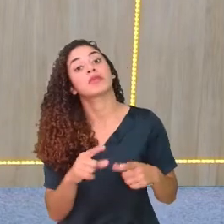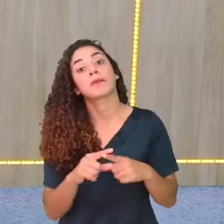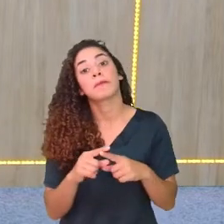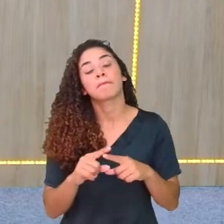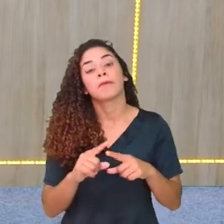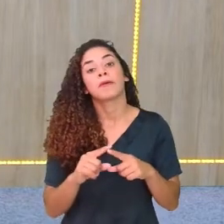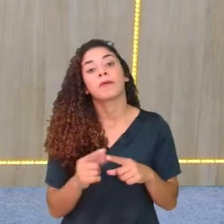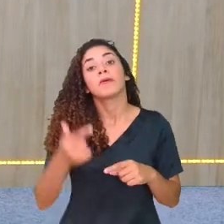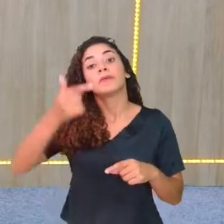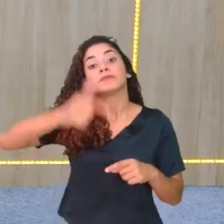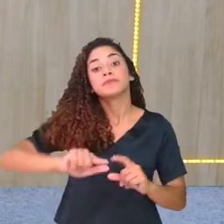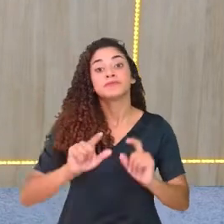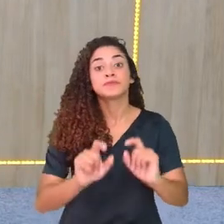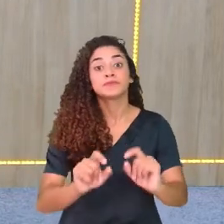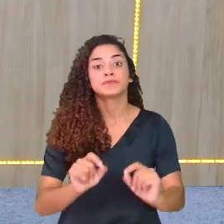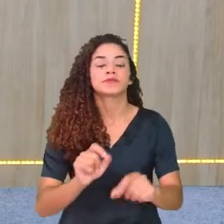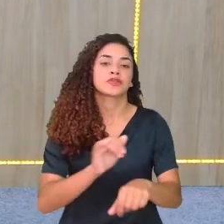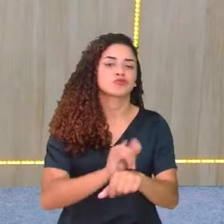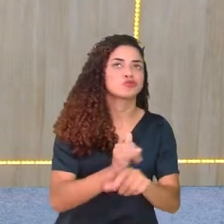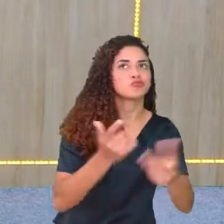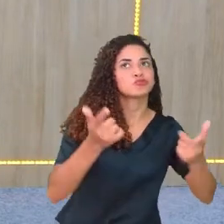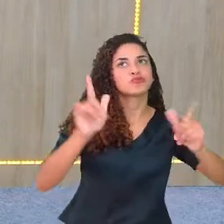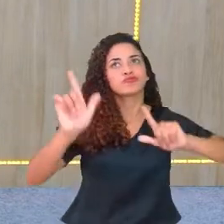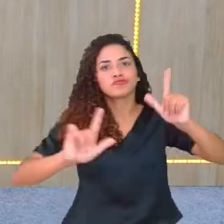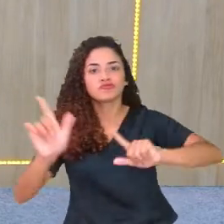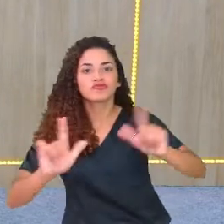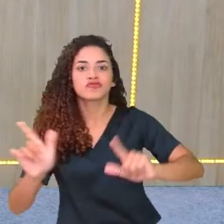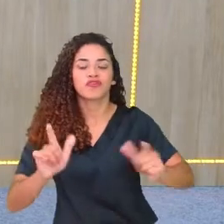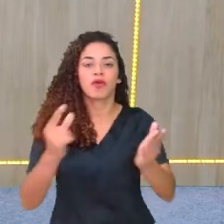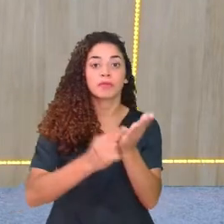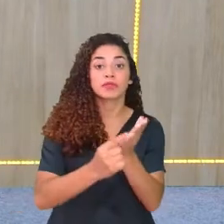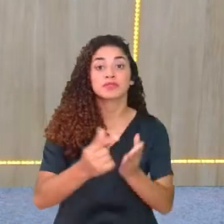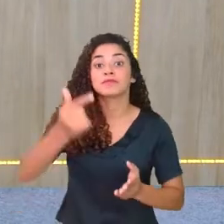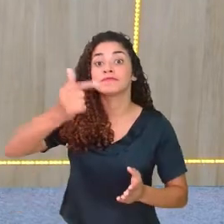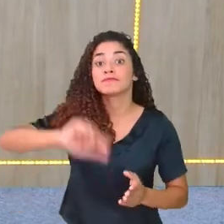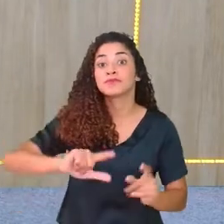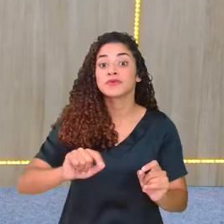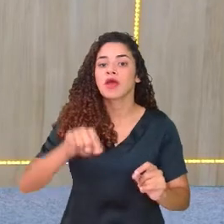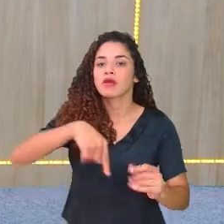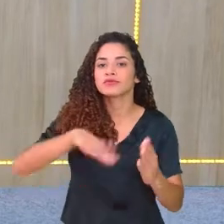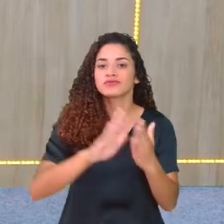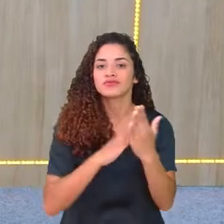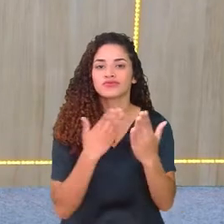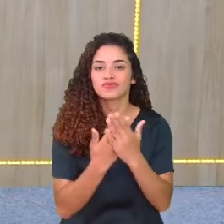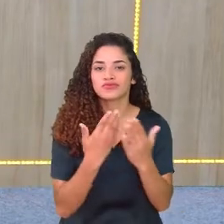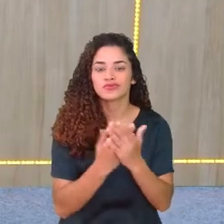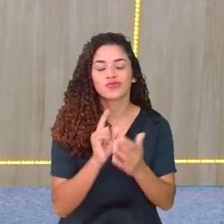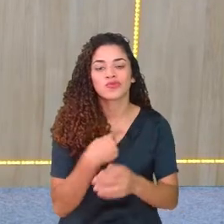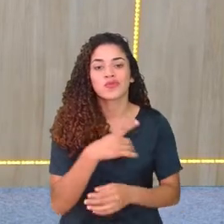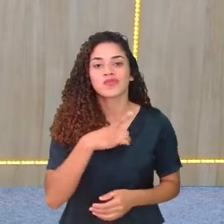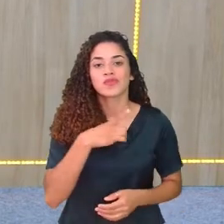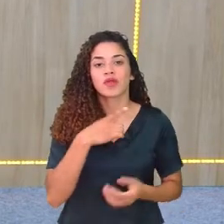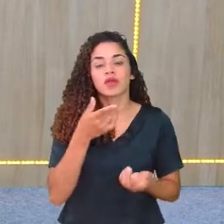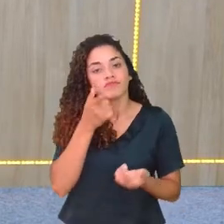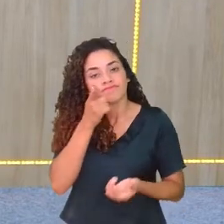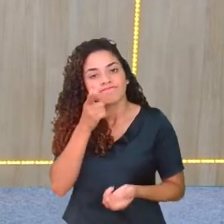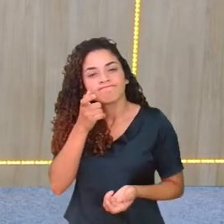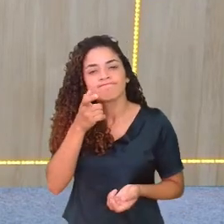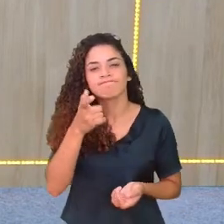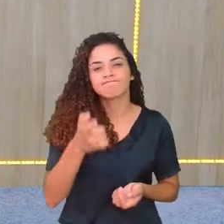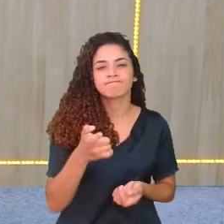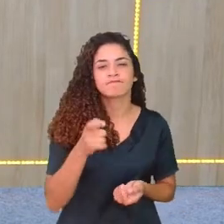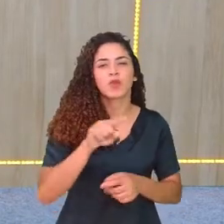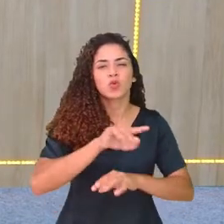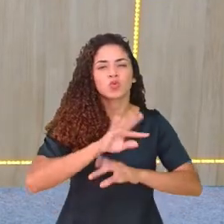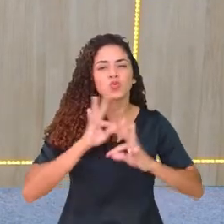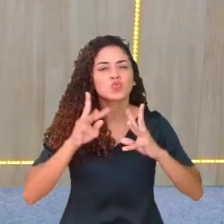questão do YouTube, da TV, do aplicativo, a nossa escola ela tem um interesse que todos